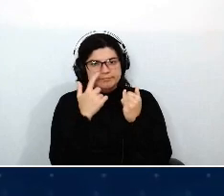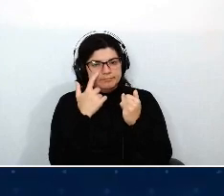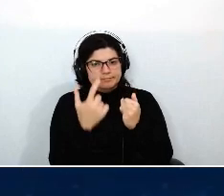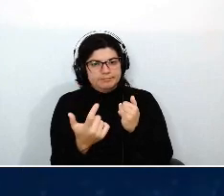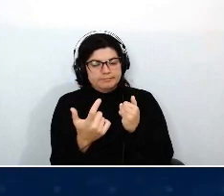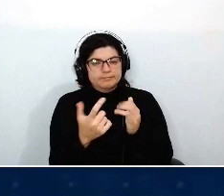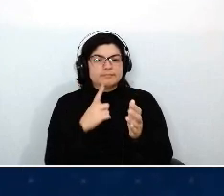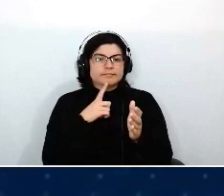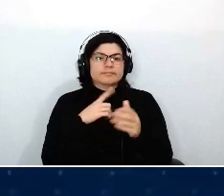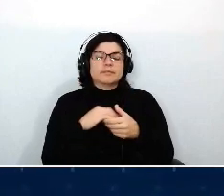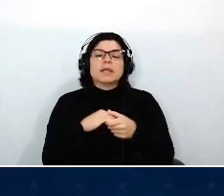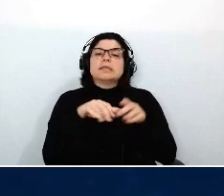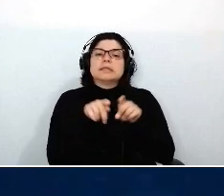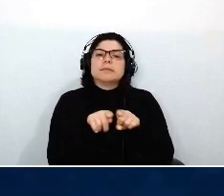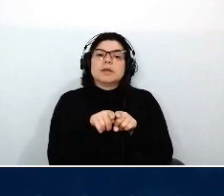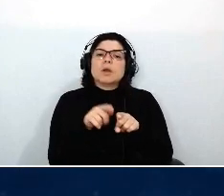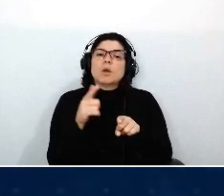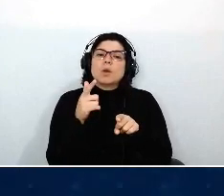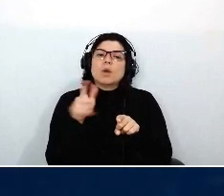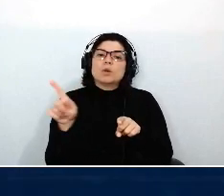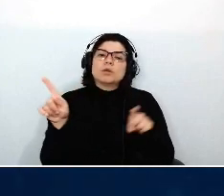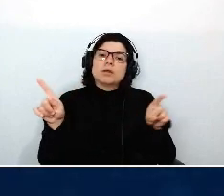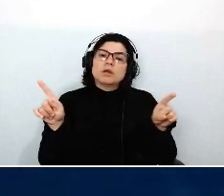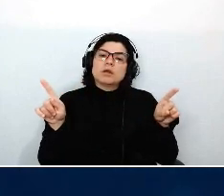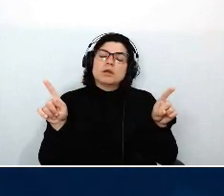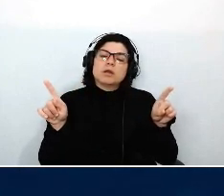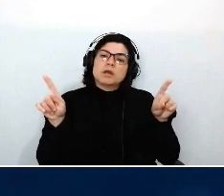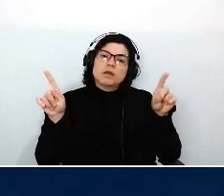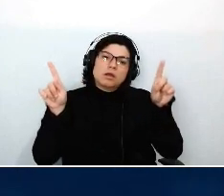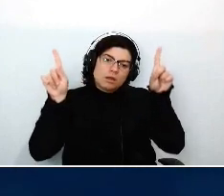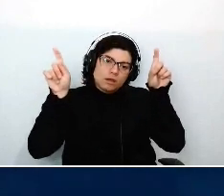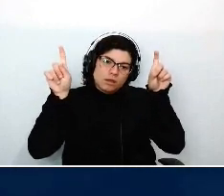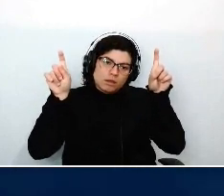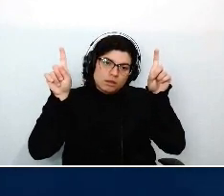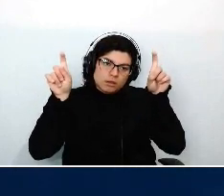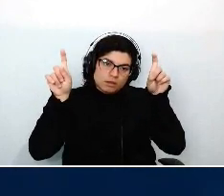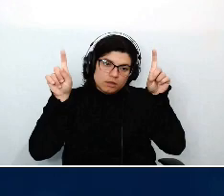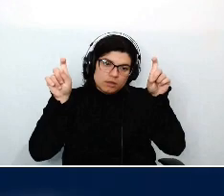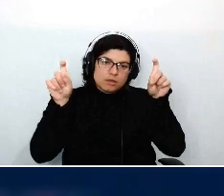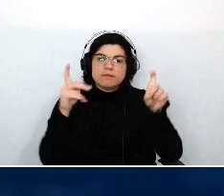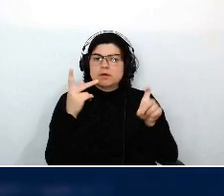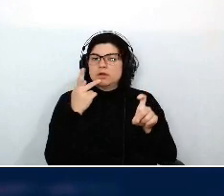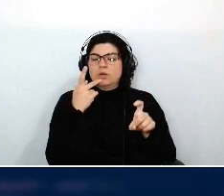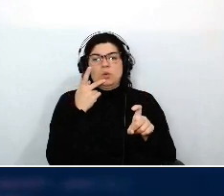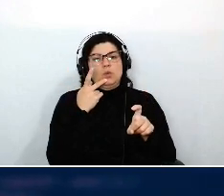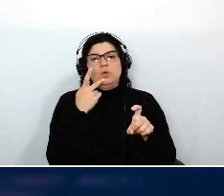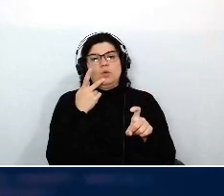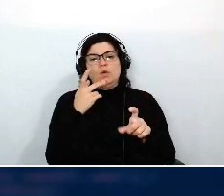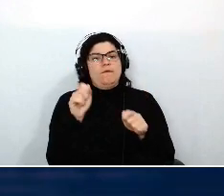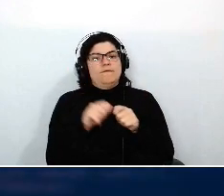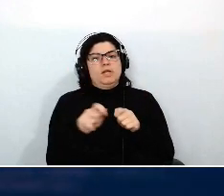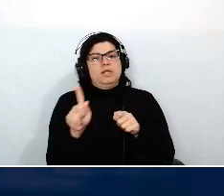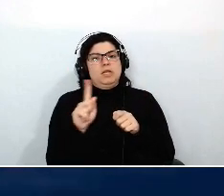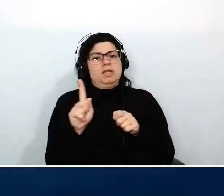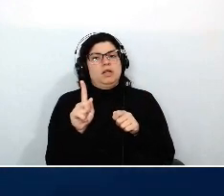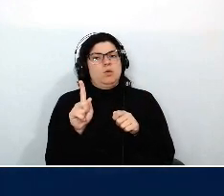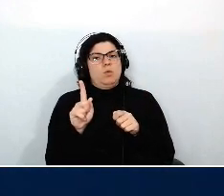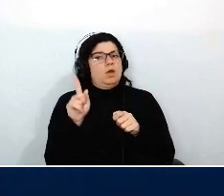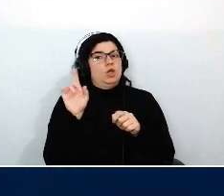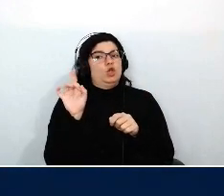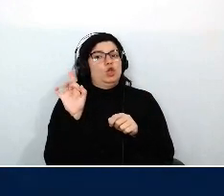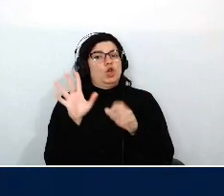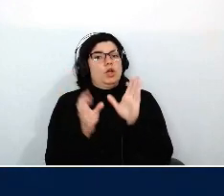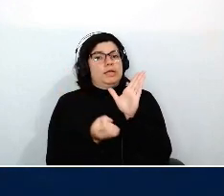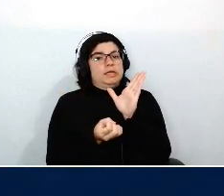aquele apóstrofe, né? Então, isso está falando para o interpretador não fazer o evaluate de def, não estou criando uma definição, eu só estou